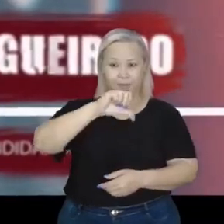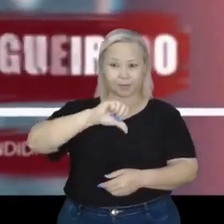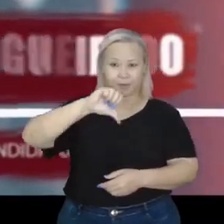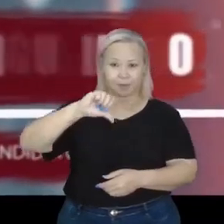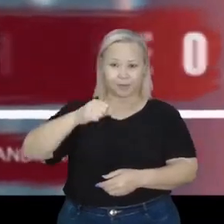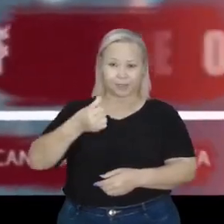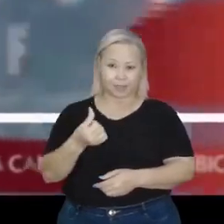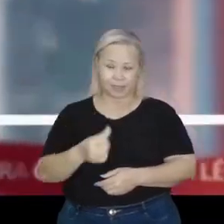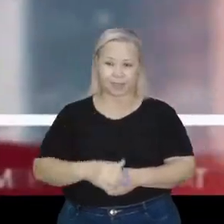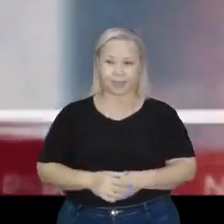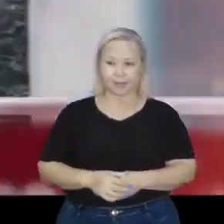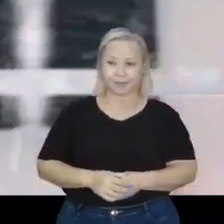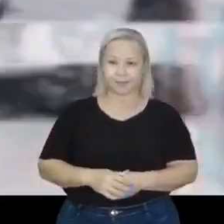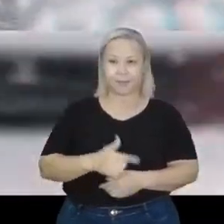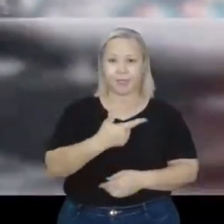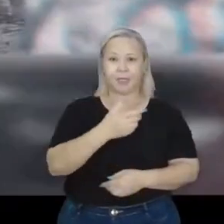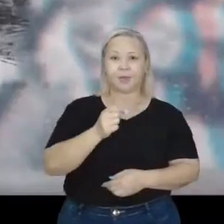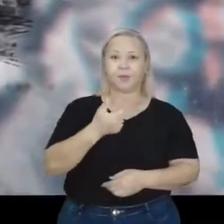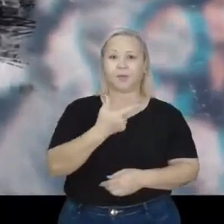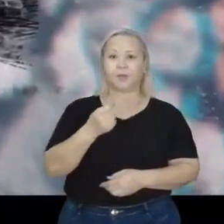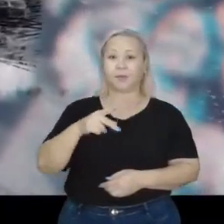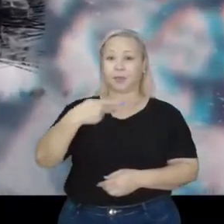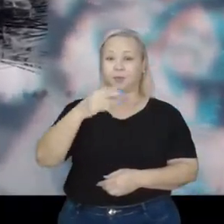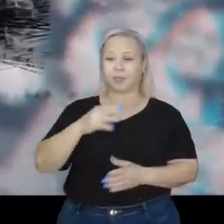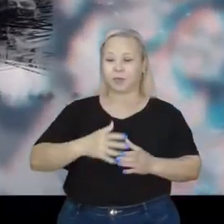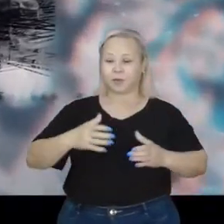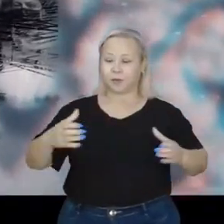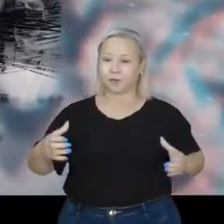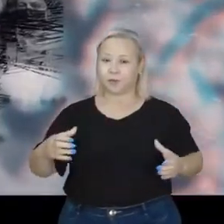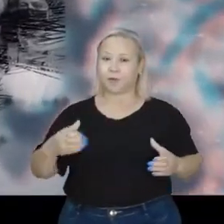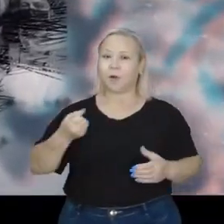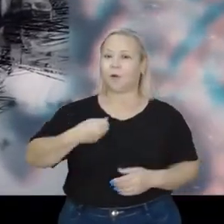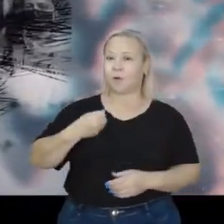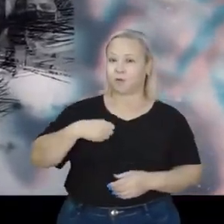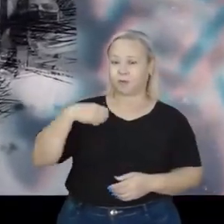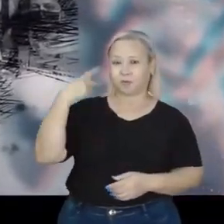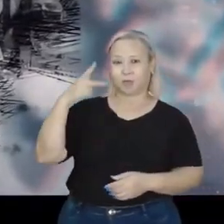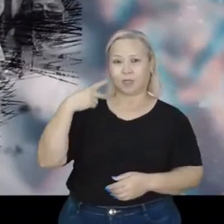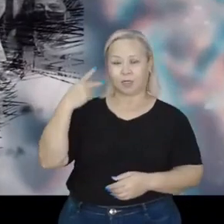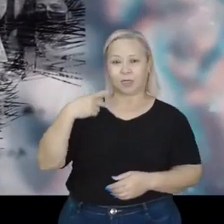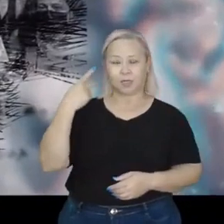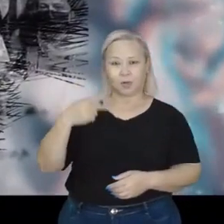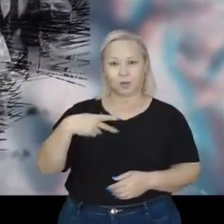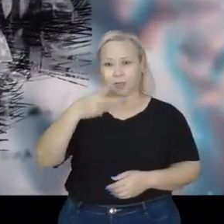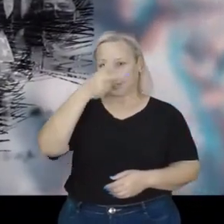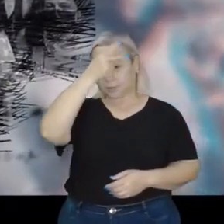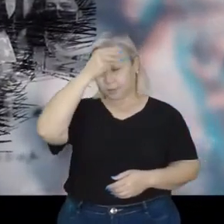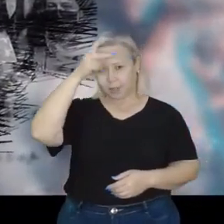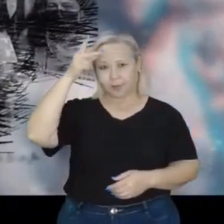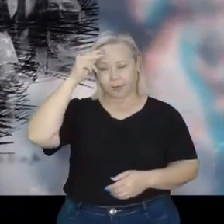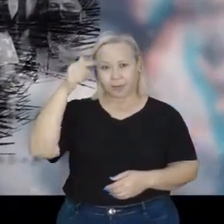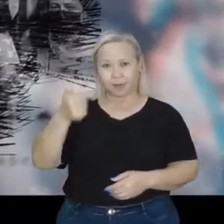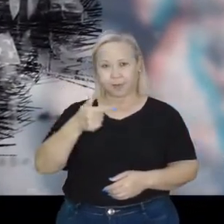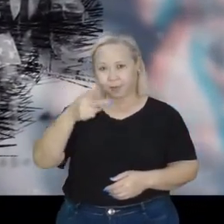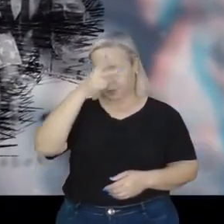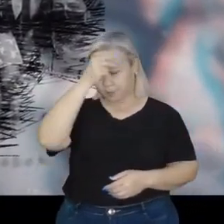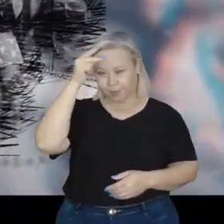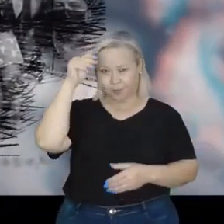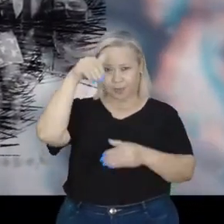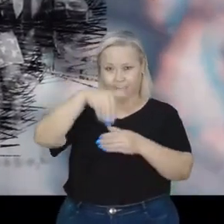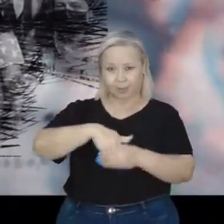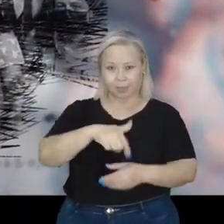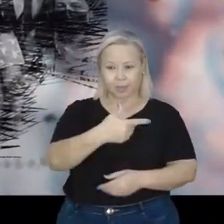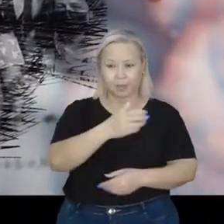1996. Em 2020, o PT ampliou o número de vereadoras, prefeitas e vice-prefeitas eleitas. Em 2016,